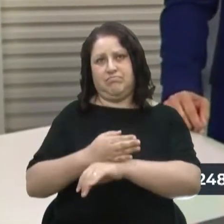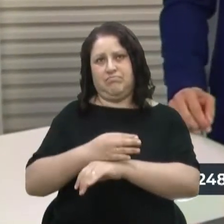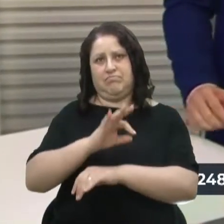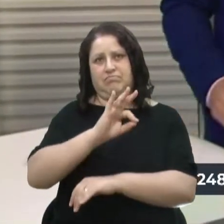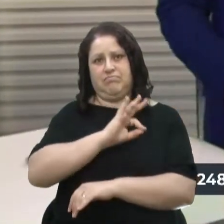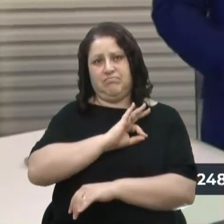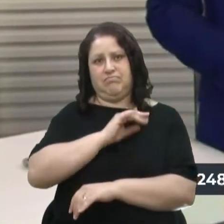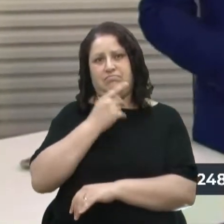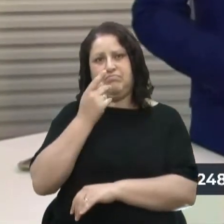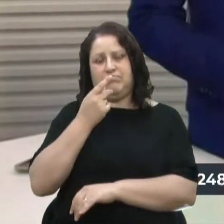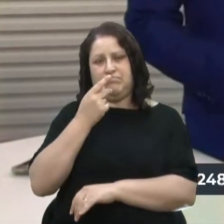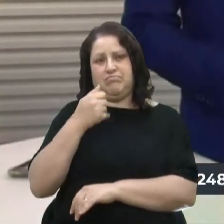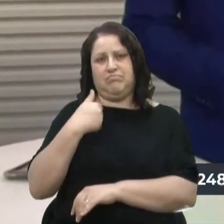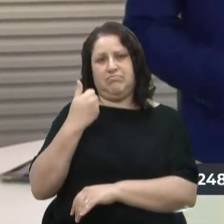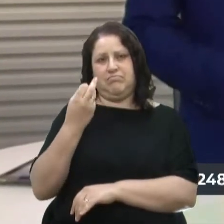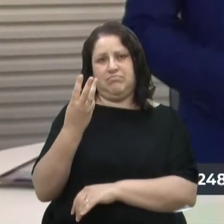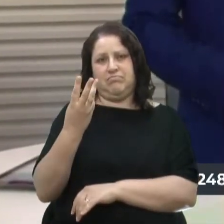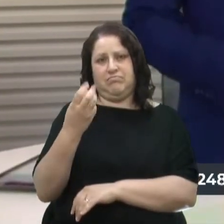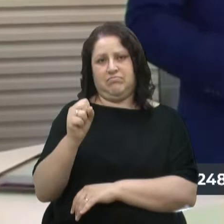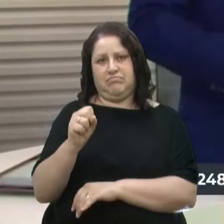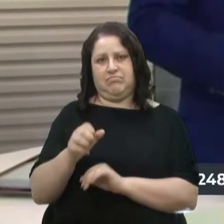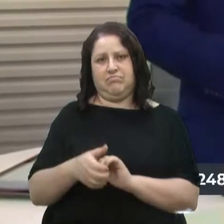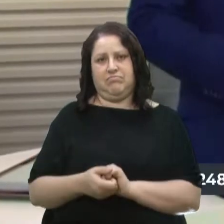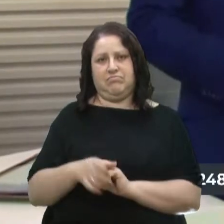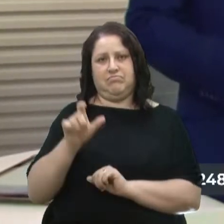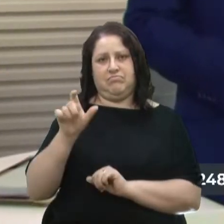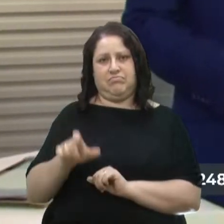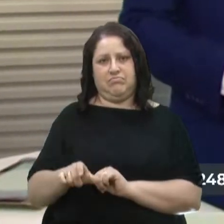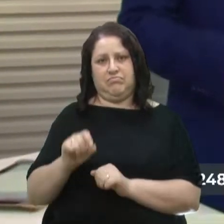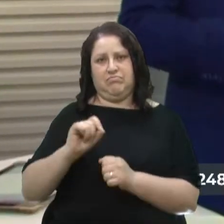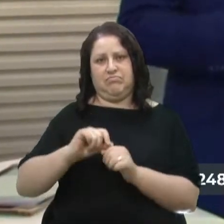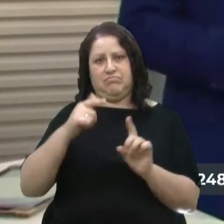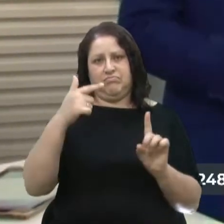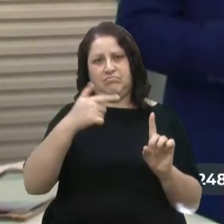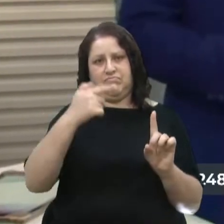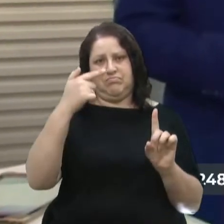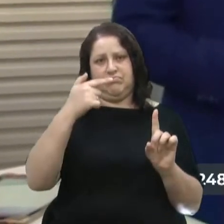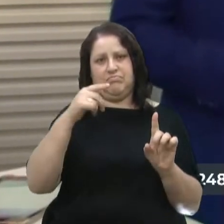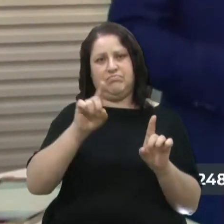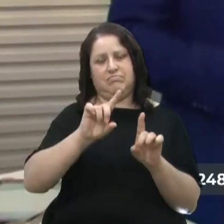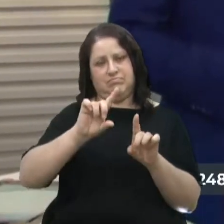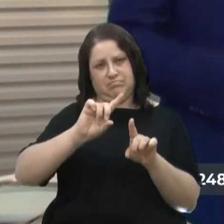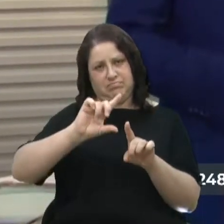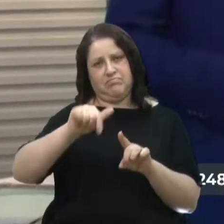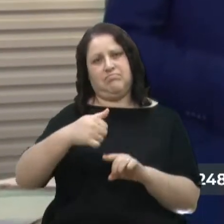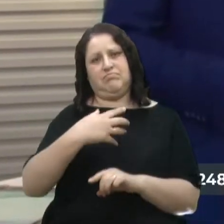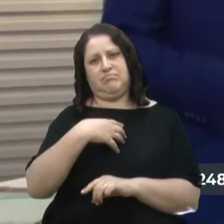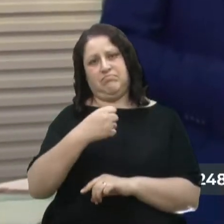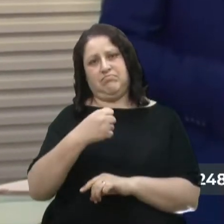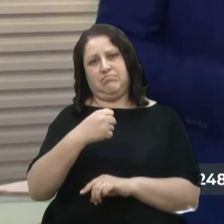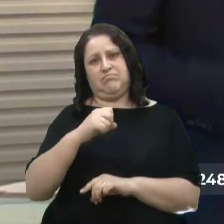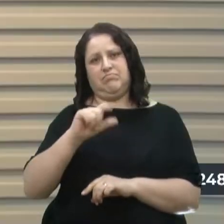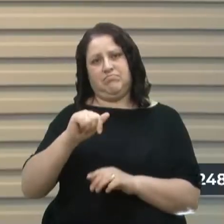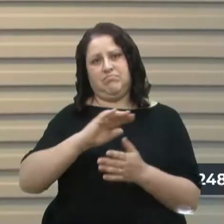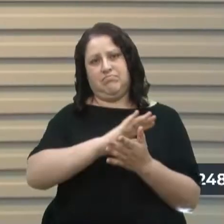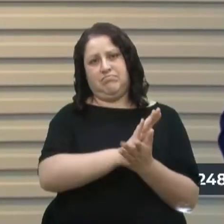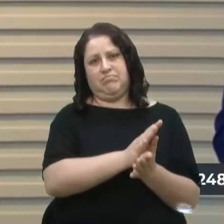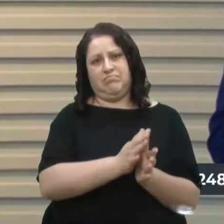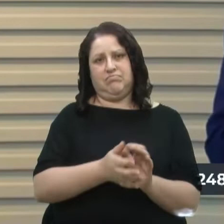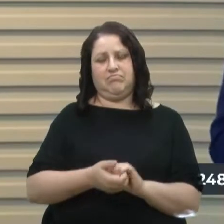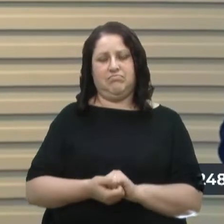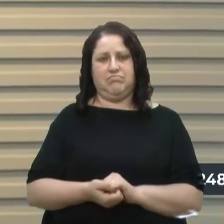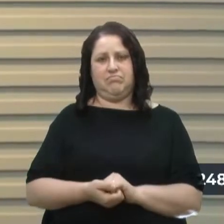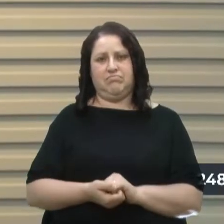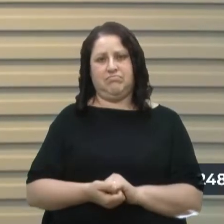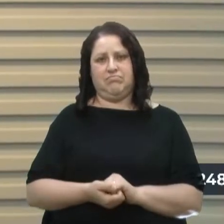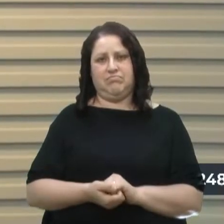Militar, a vítima tinha 38 anos. O autor dos tiros tirou a própria vida logo após o crime. São